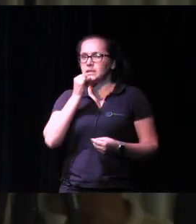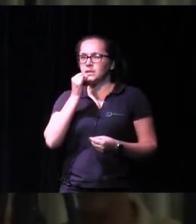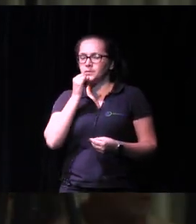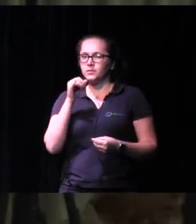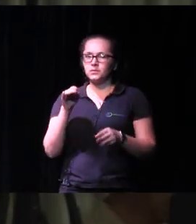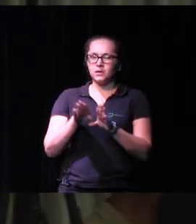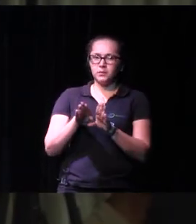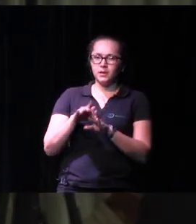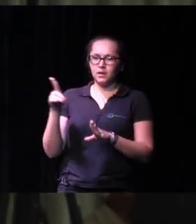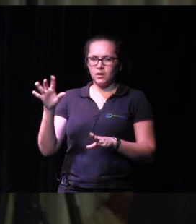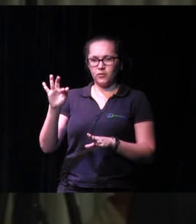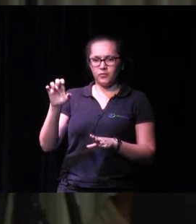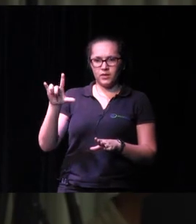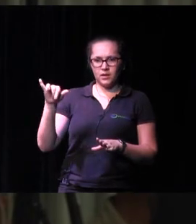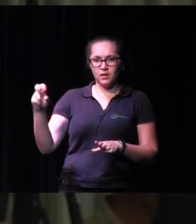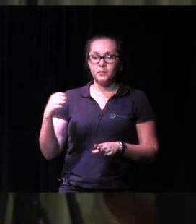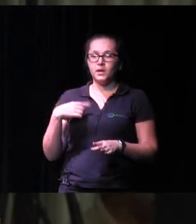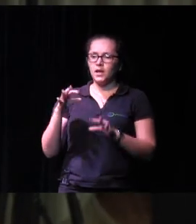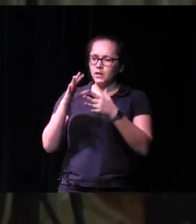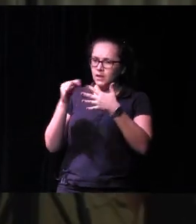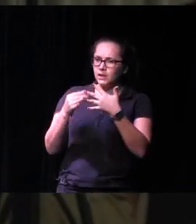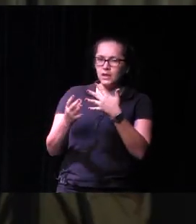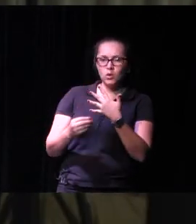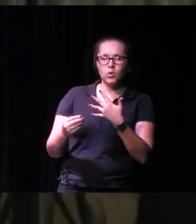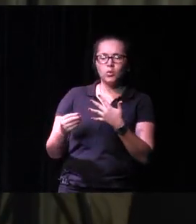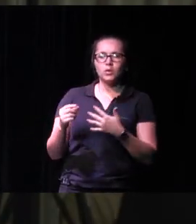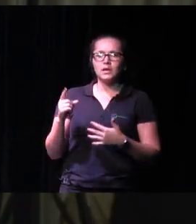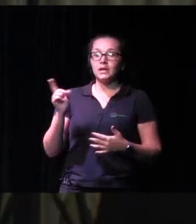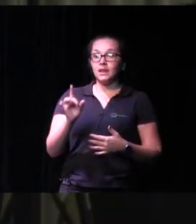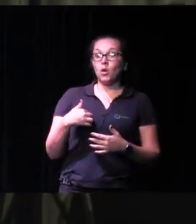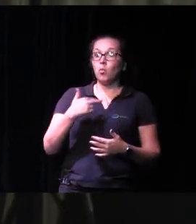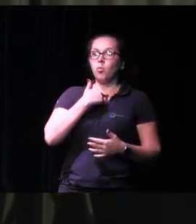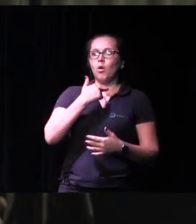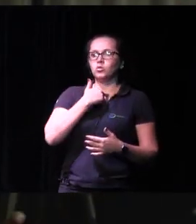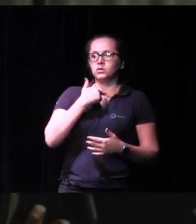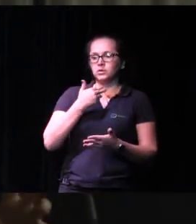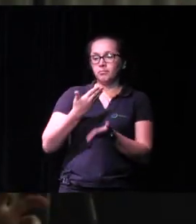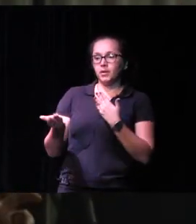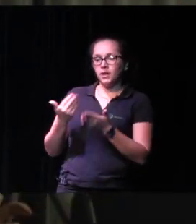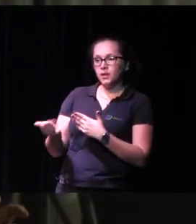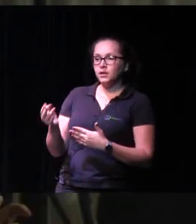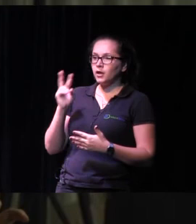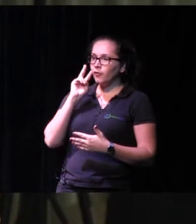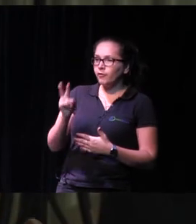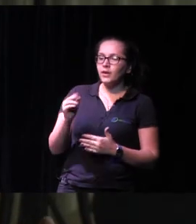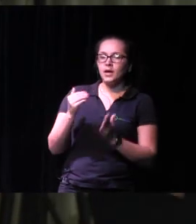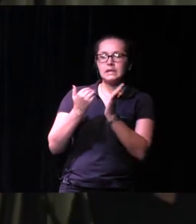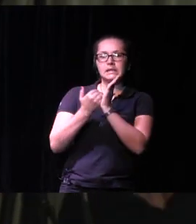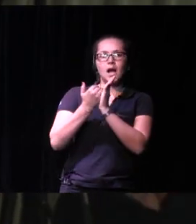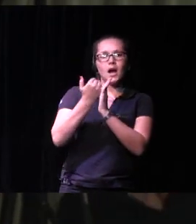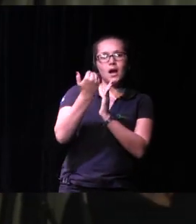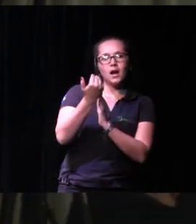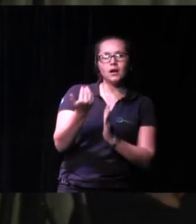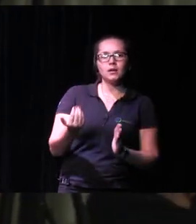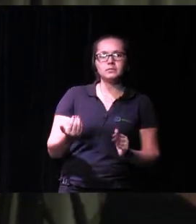e que embora o Felipe tenha detalhado um pouco mais específico que não se deve perder noção da